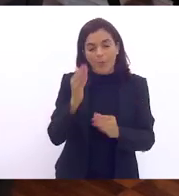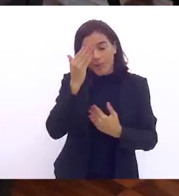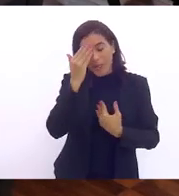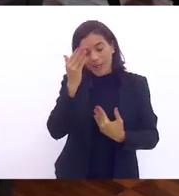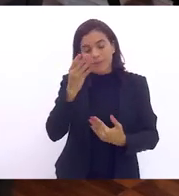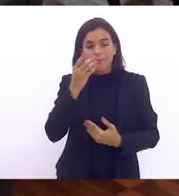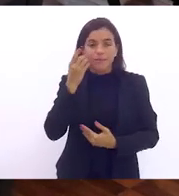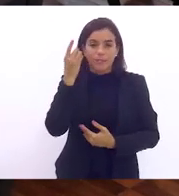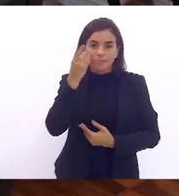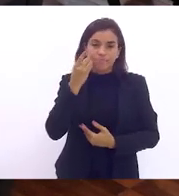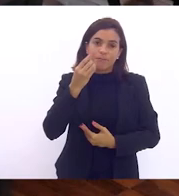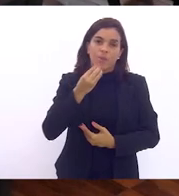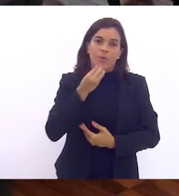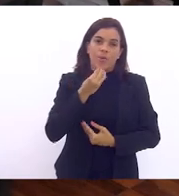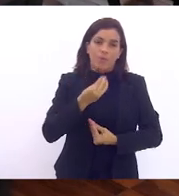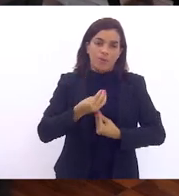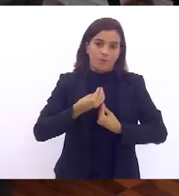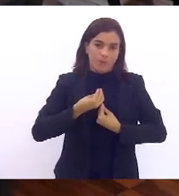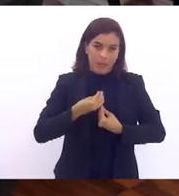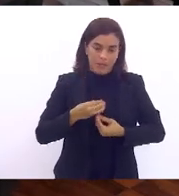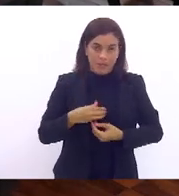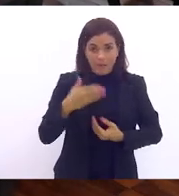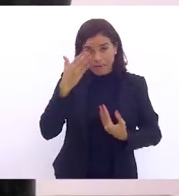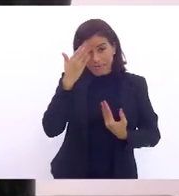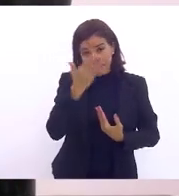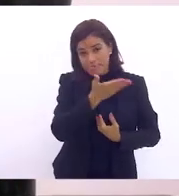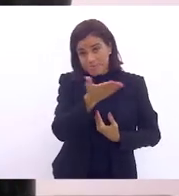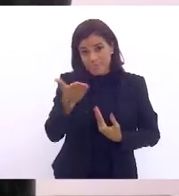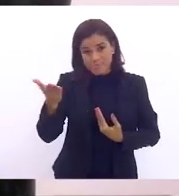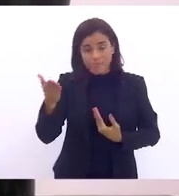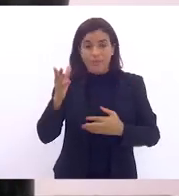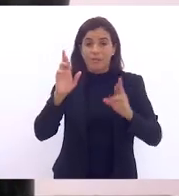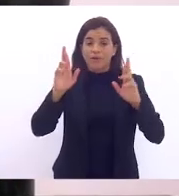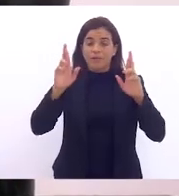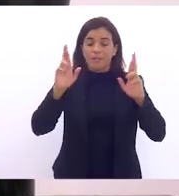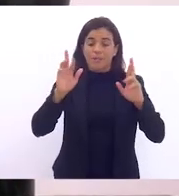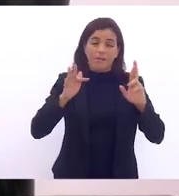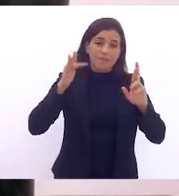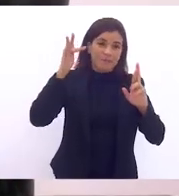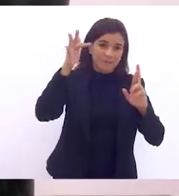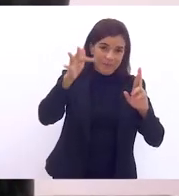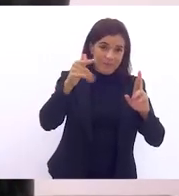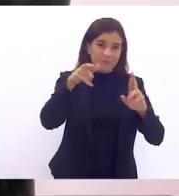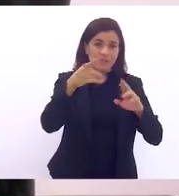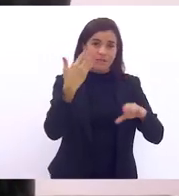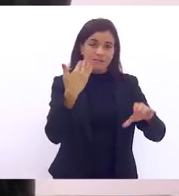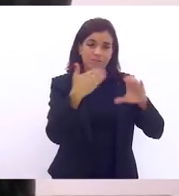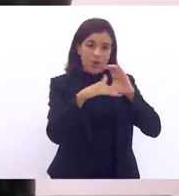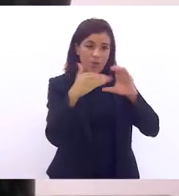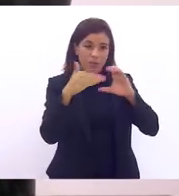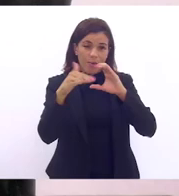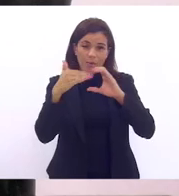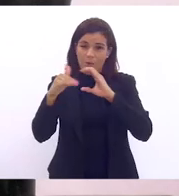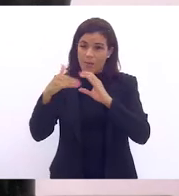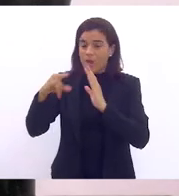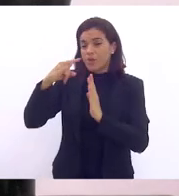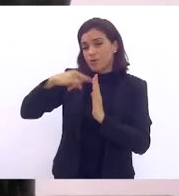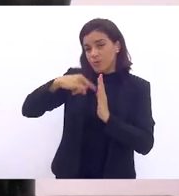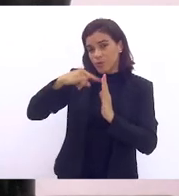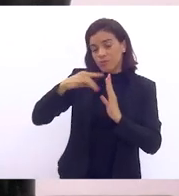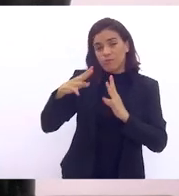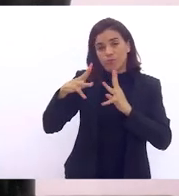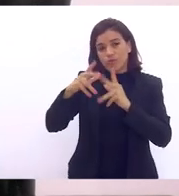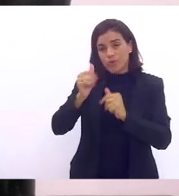agradecer mais uma vez pela oportunidade Não obrigado a vocês mais uma vez em breve Vocês estarão recebendo essa documentação aqui de todos os membros que